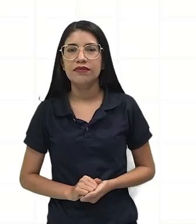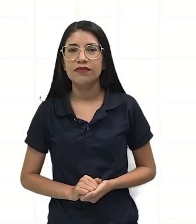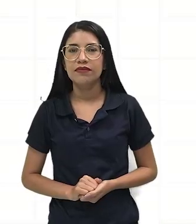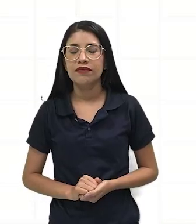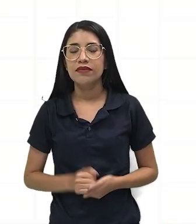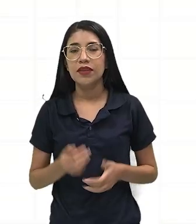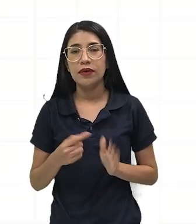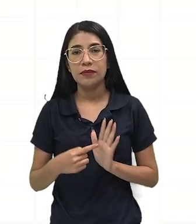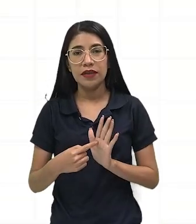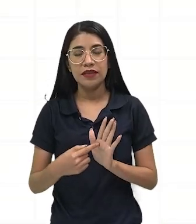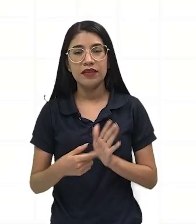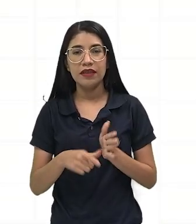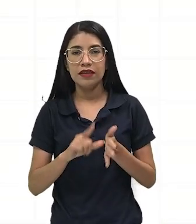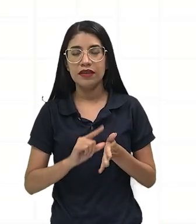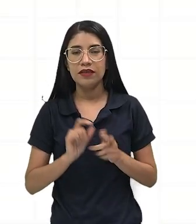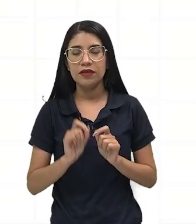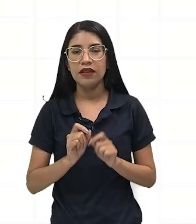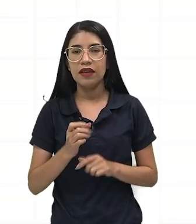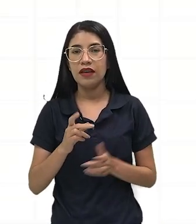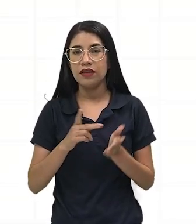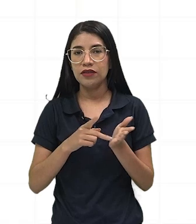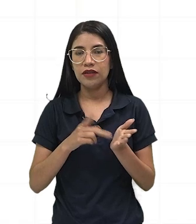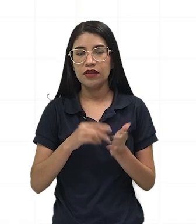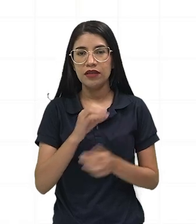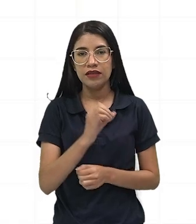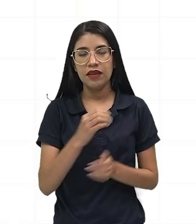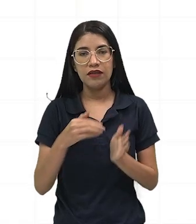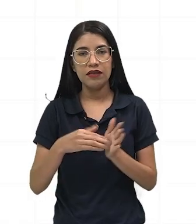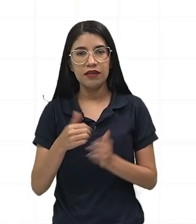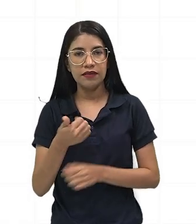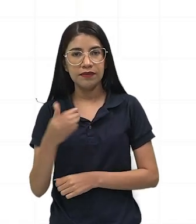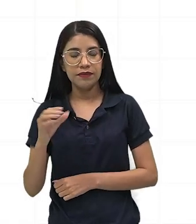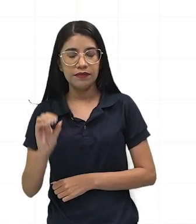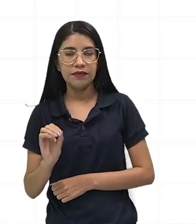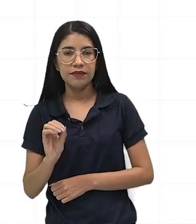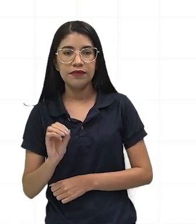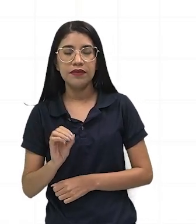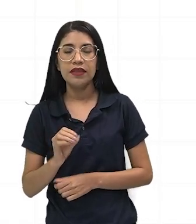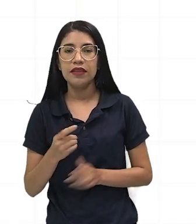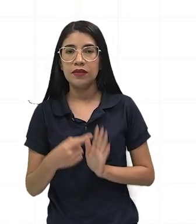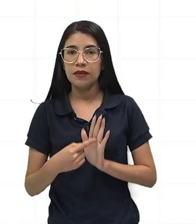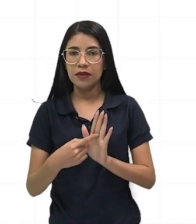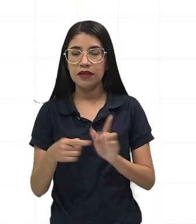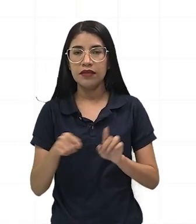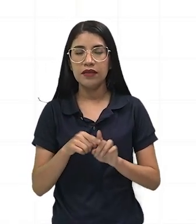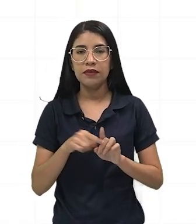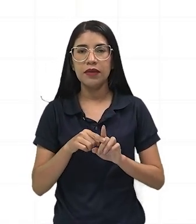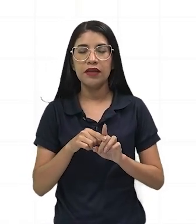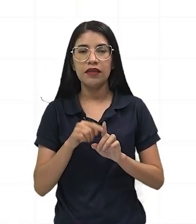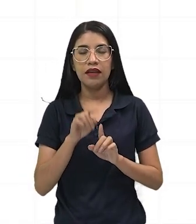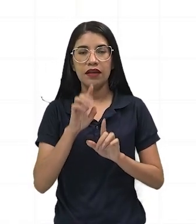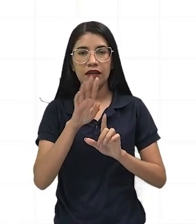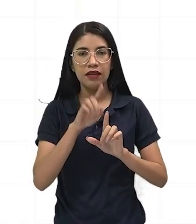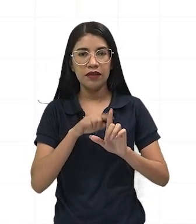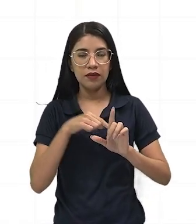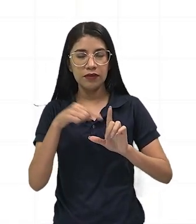As notas de 0 a 10. Então, nós temos aqui as notas de 0 a 10. Na